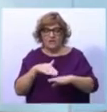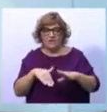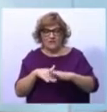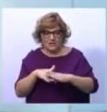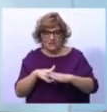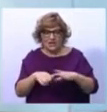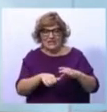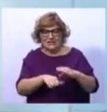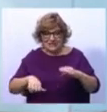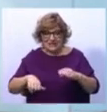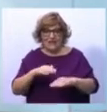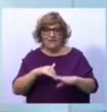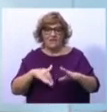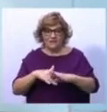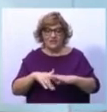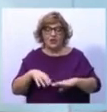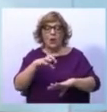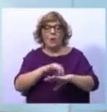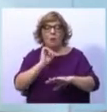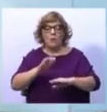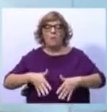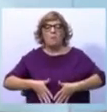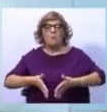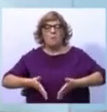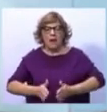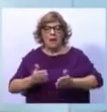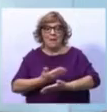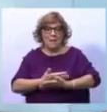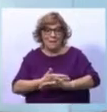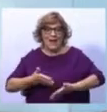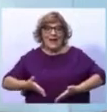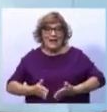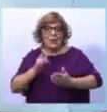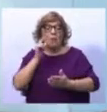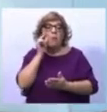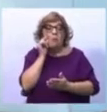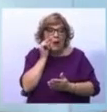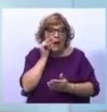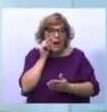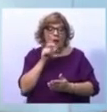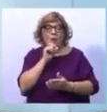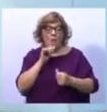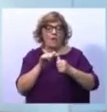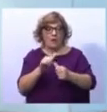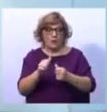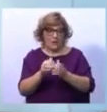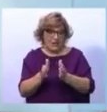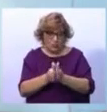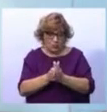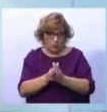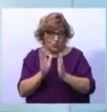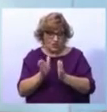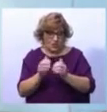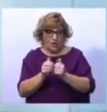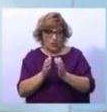as cesarianas são feitas no bloco de partos. E, portanto, o bebê nasce e o pai, que pode acompanhar também, já